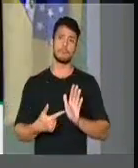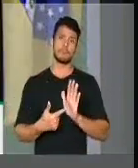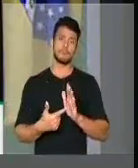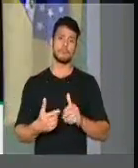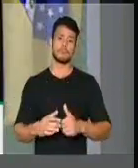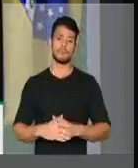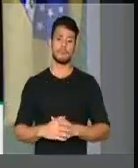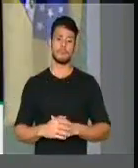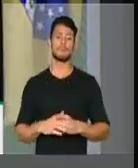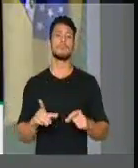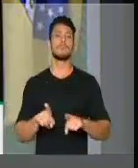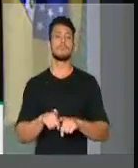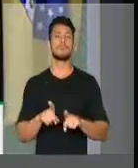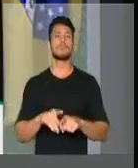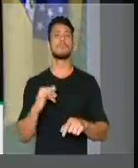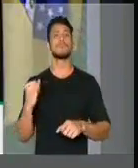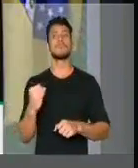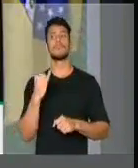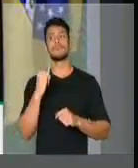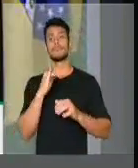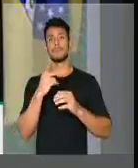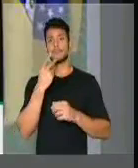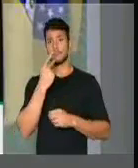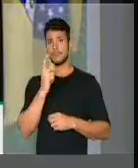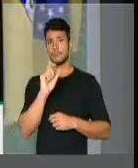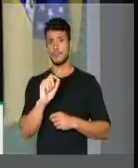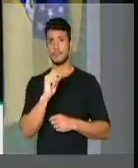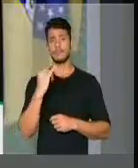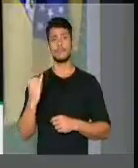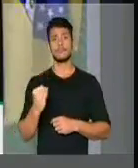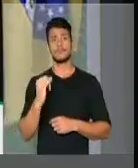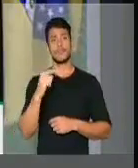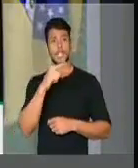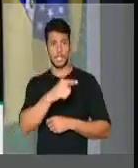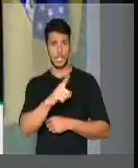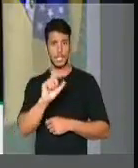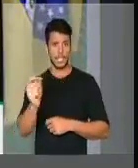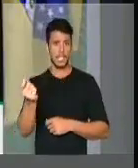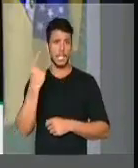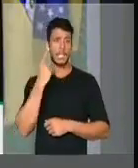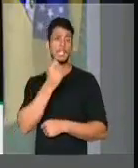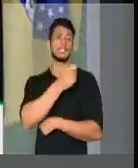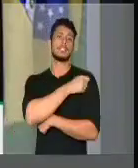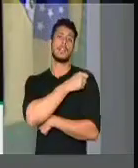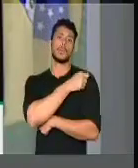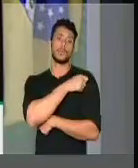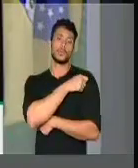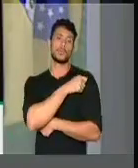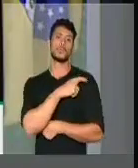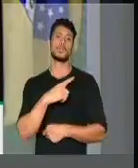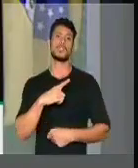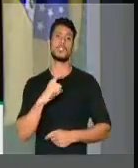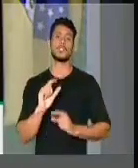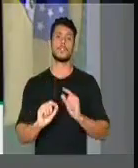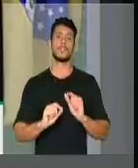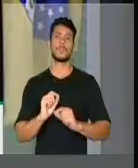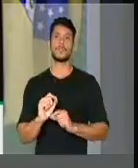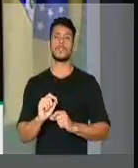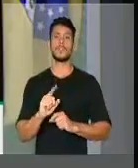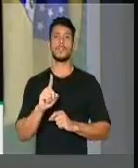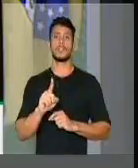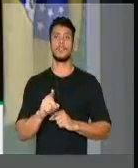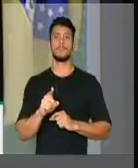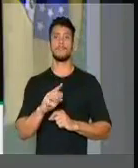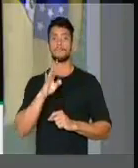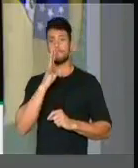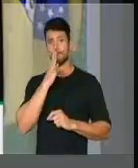ainda citar um fato importante: como estudante, ele teve a satisfação